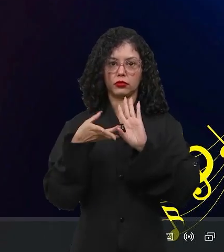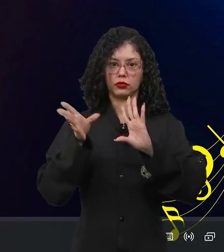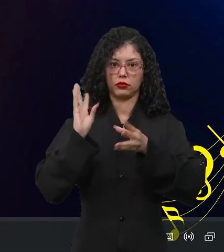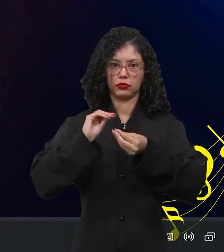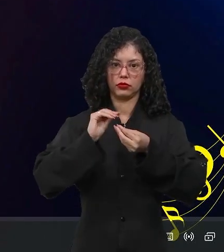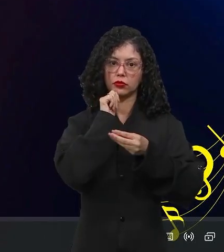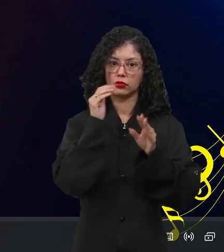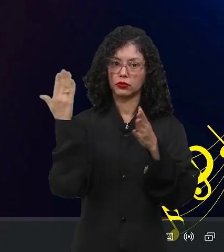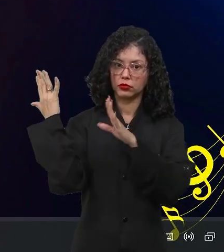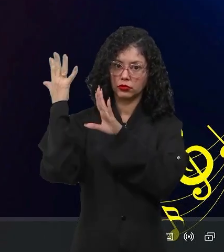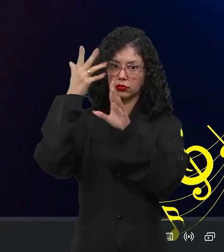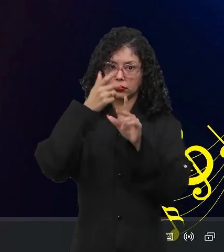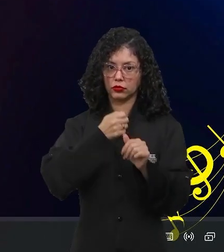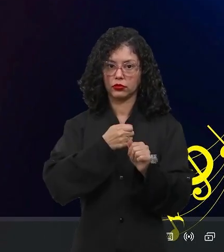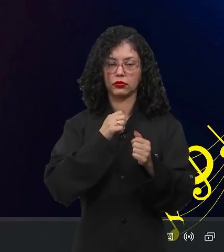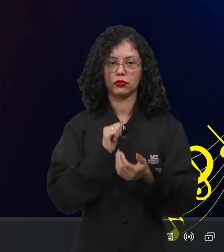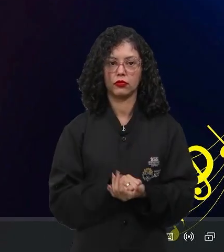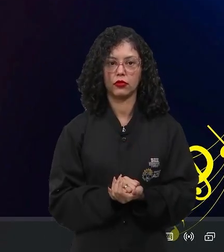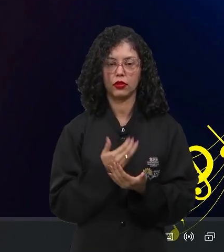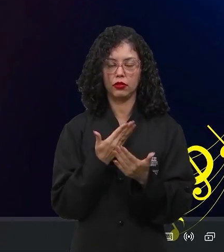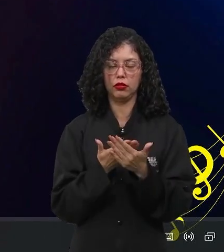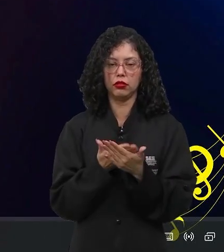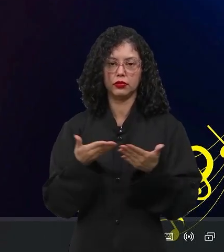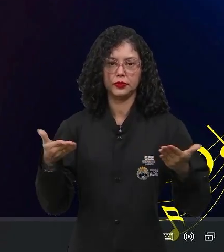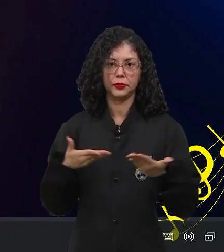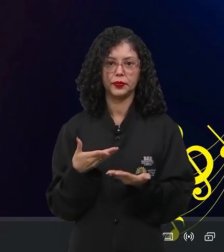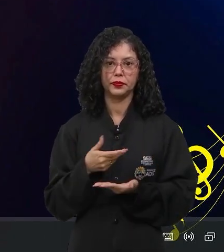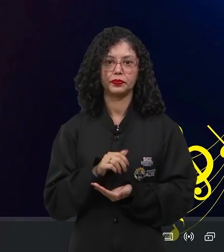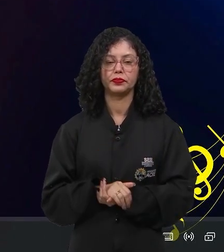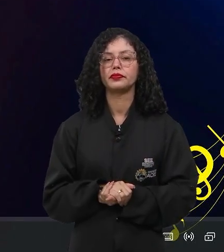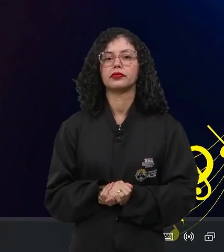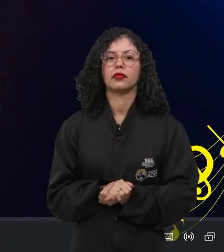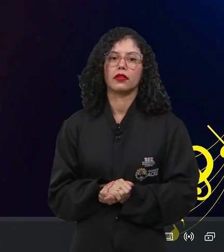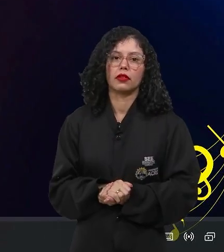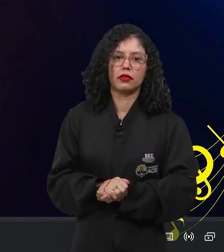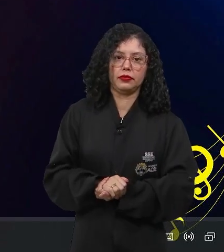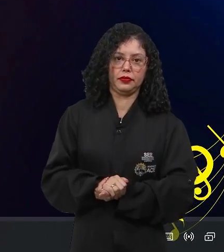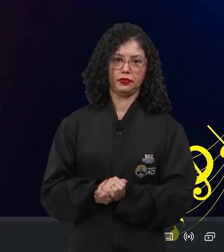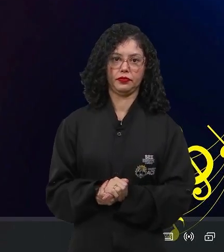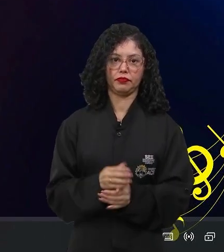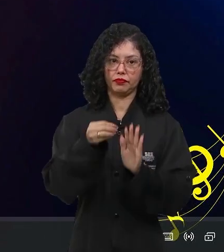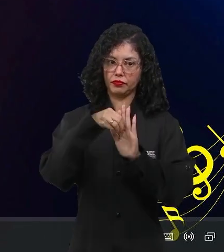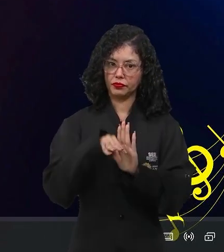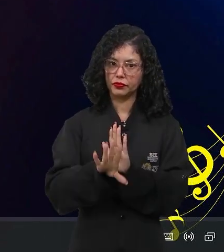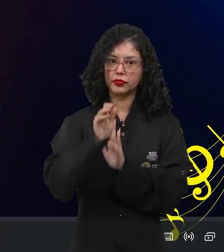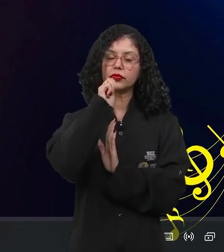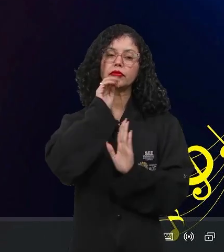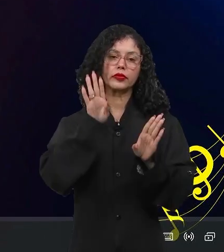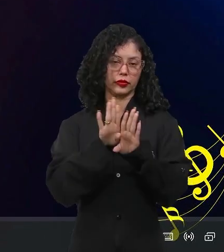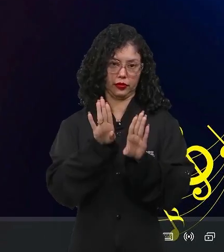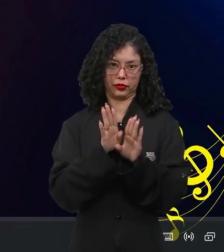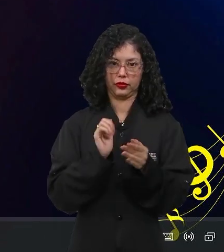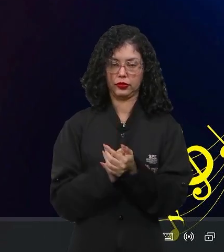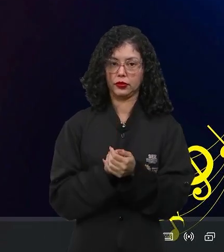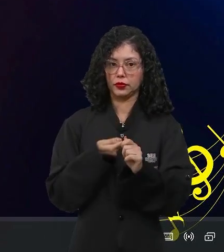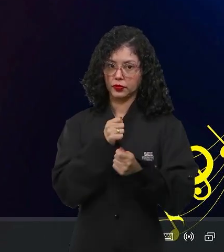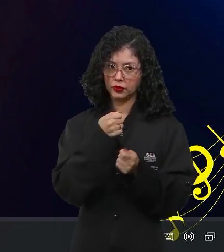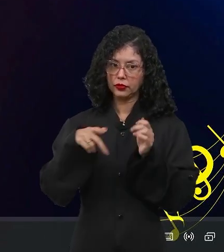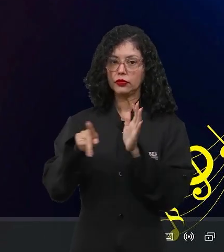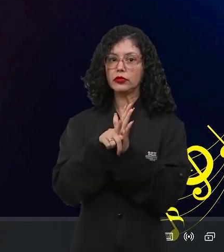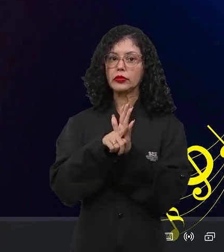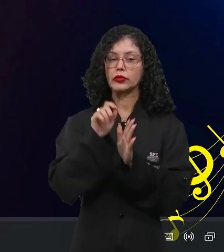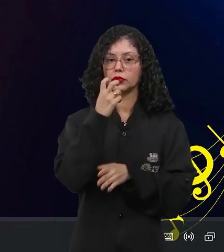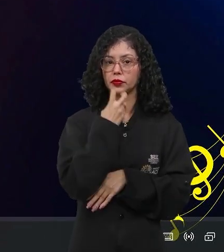resgate com essa aula de hoje. A sua transmissão era